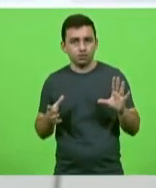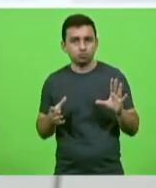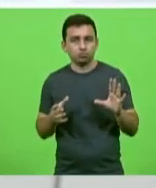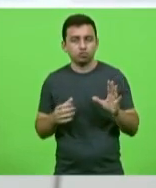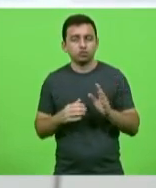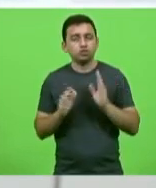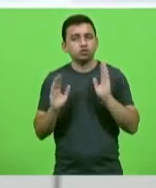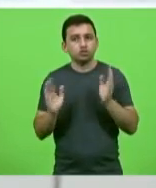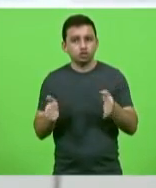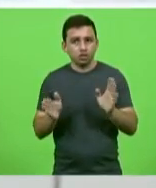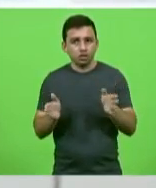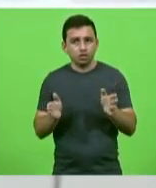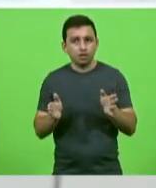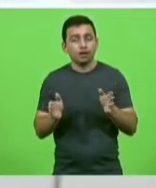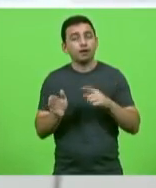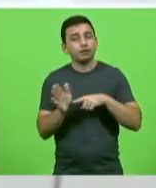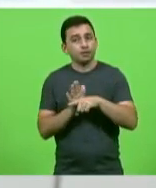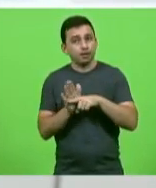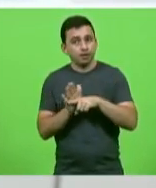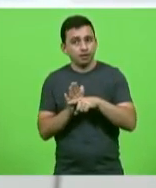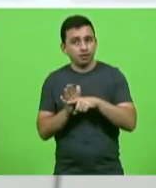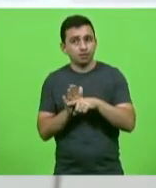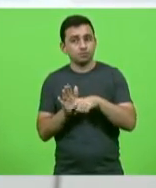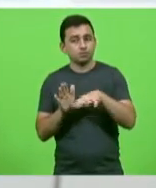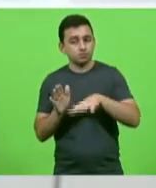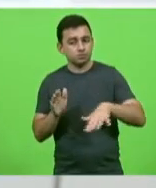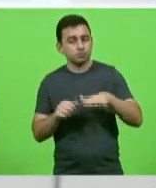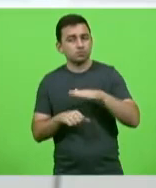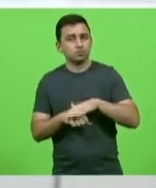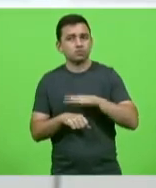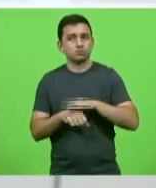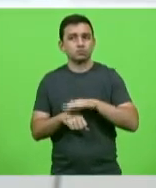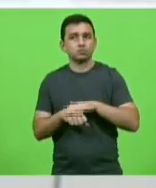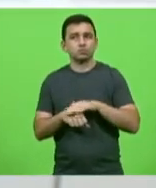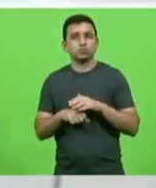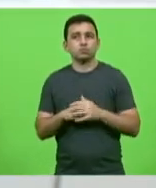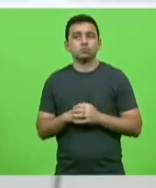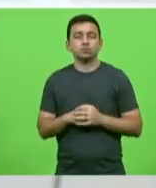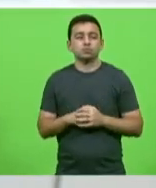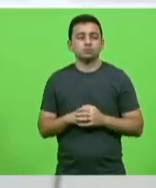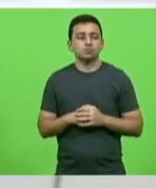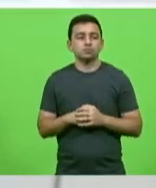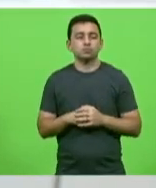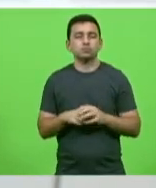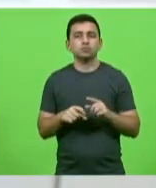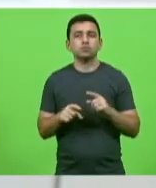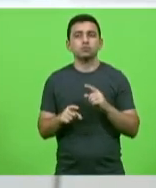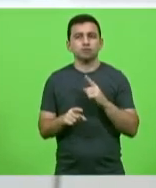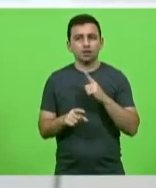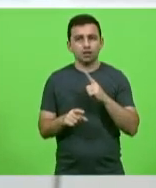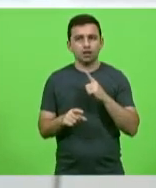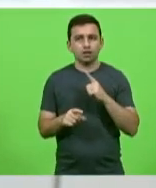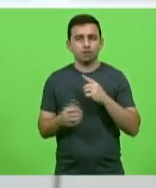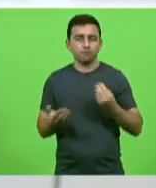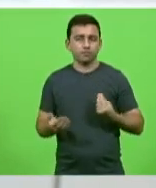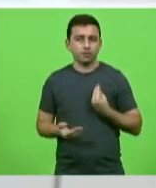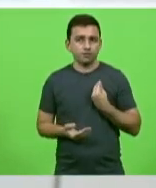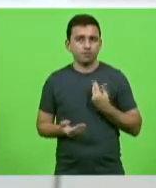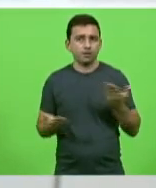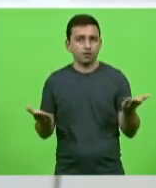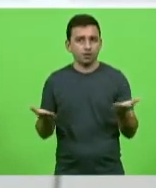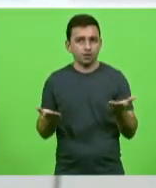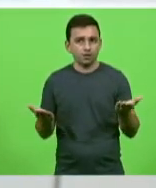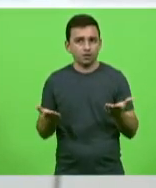isso passa-se à análise dos indícios de autoria os parques conforme se verá encontram-se presentes de Atos